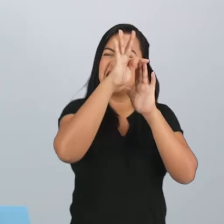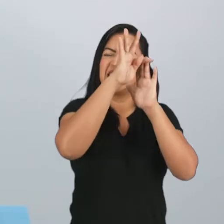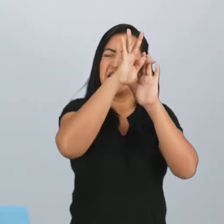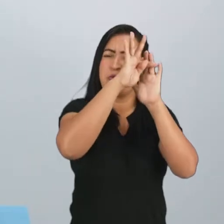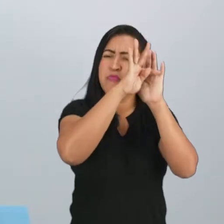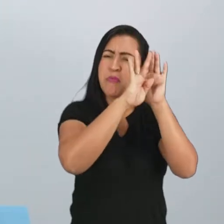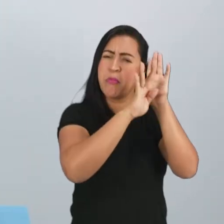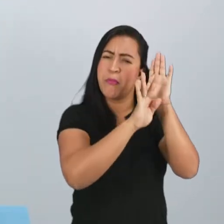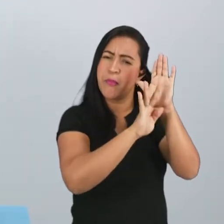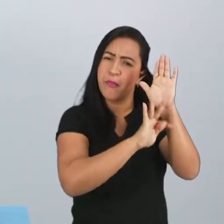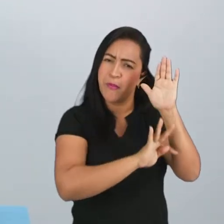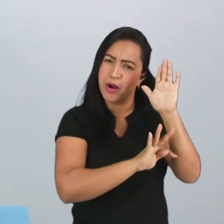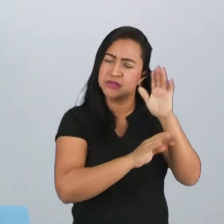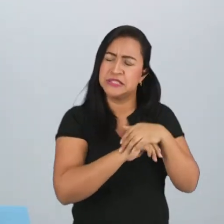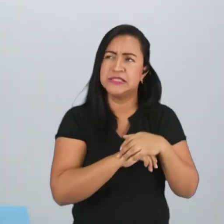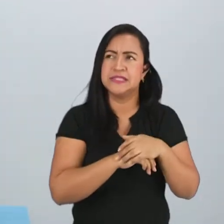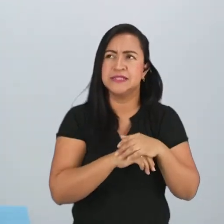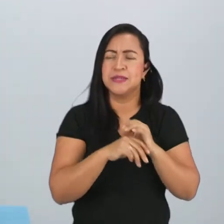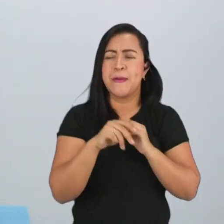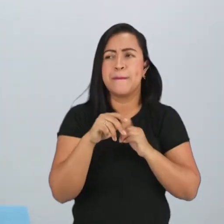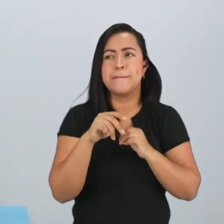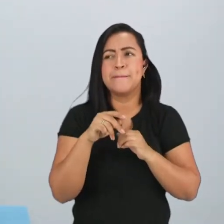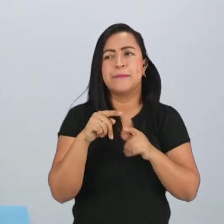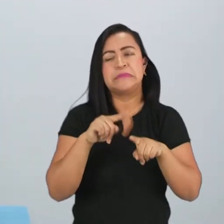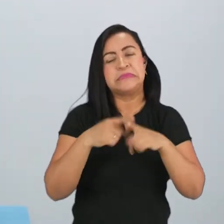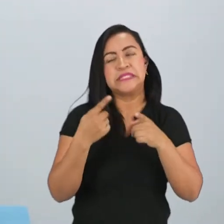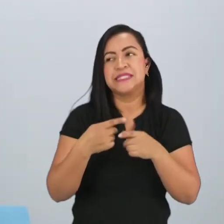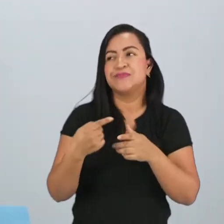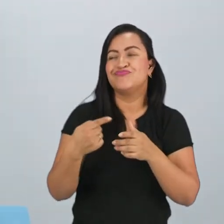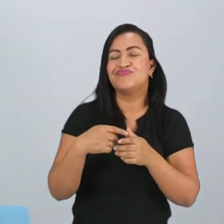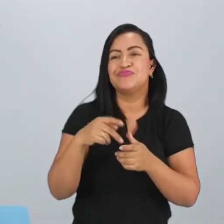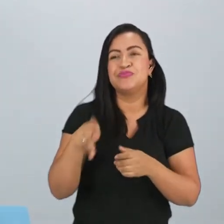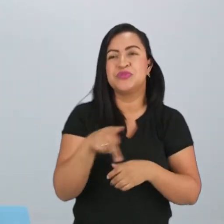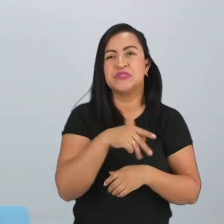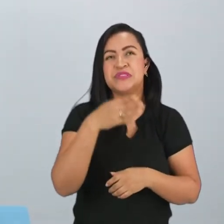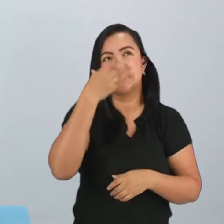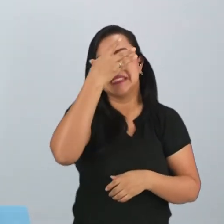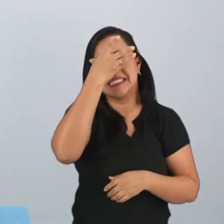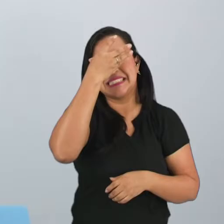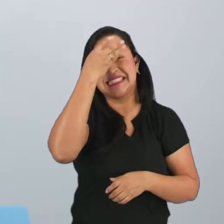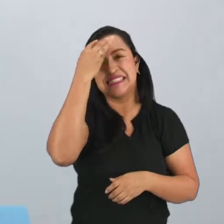né? Professor, eu não lembro o que é isso aqui, ó. Migrações,